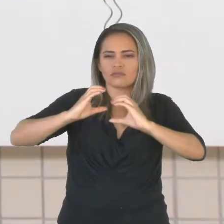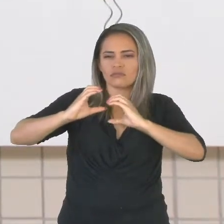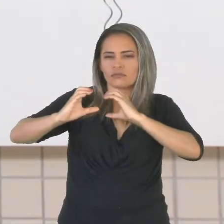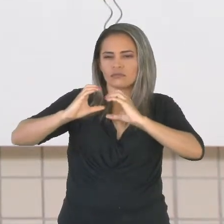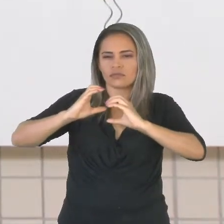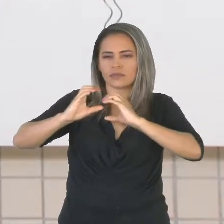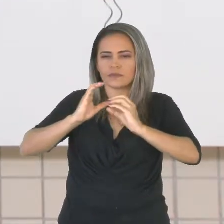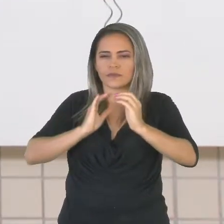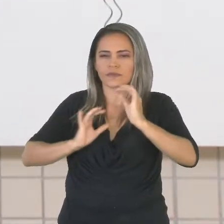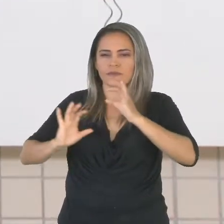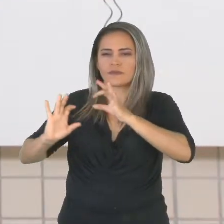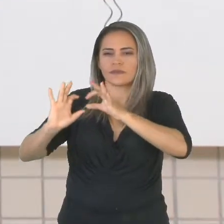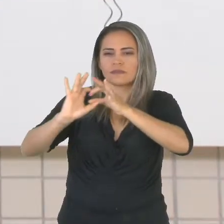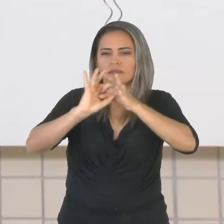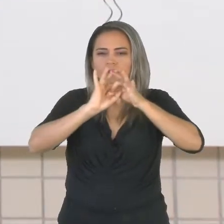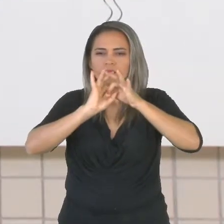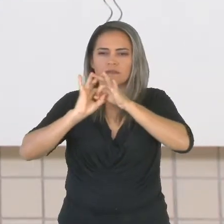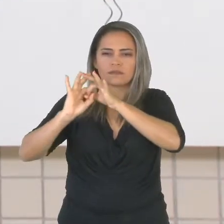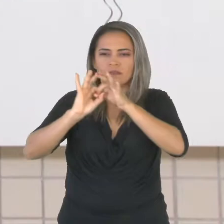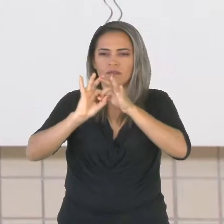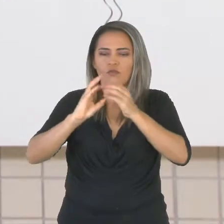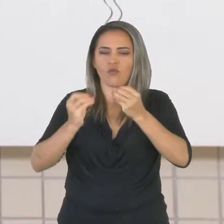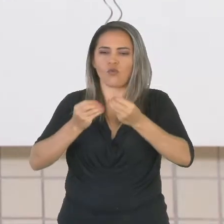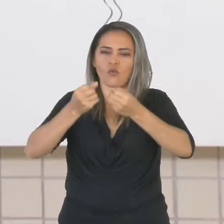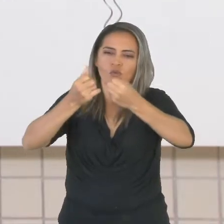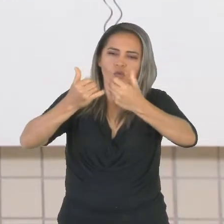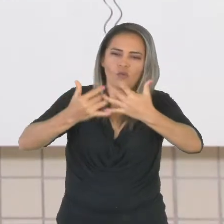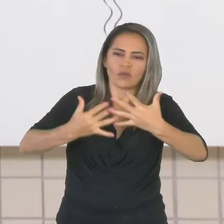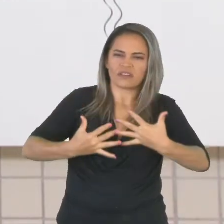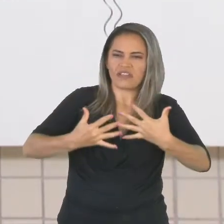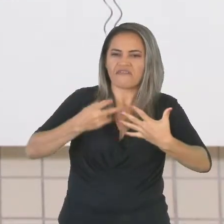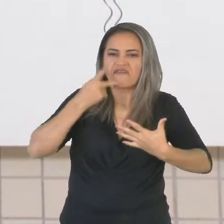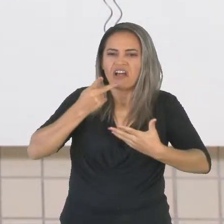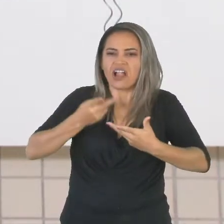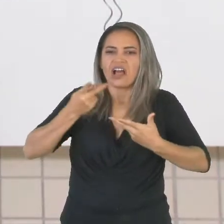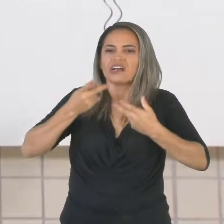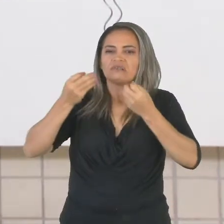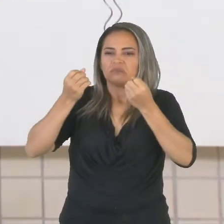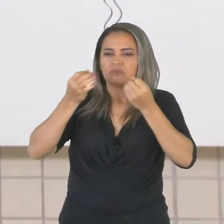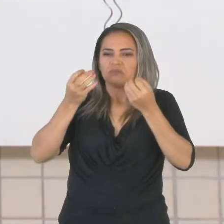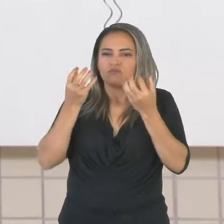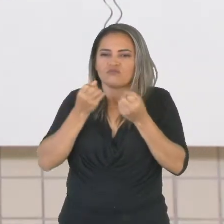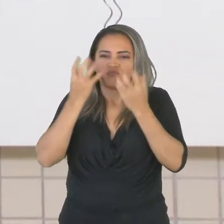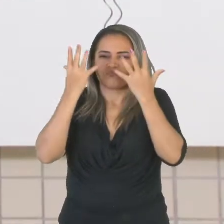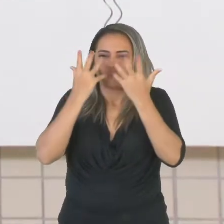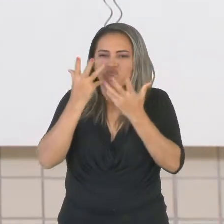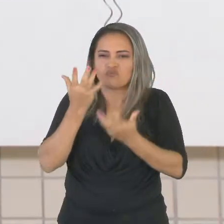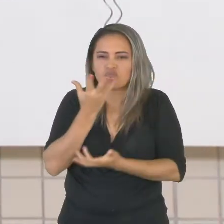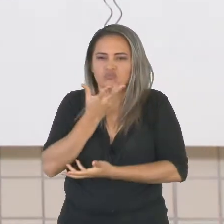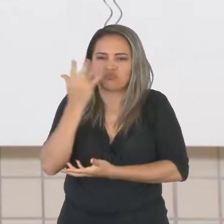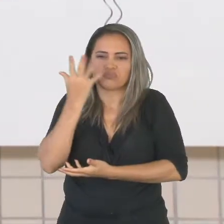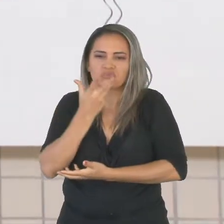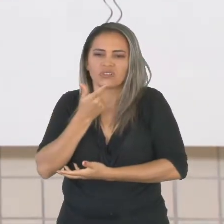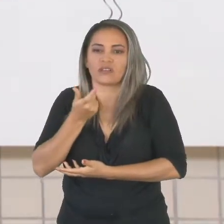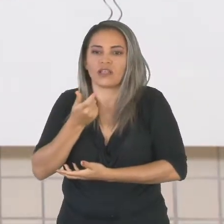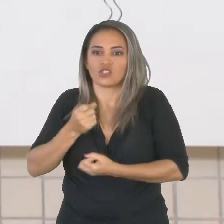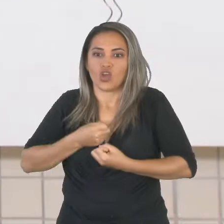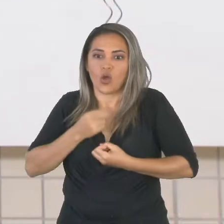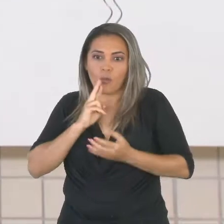intimamente ligada no saber falar. Não é falar bonito, é entregar o recado que você precisa dar.